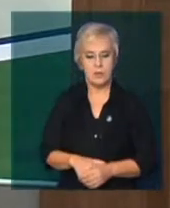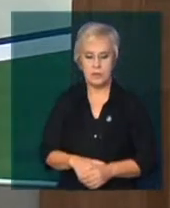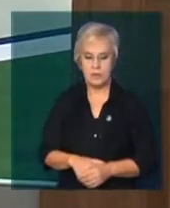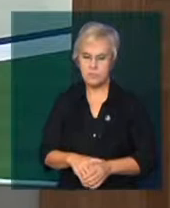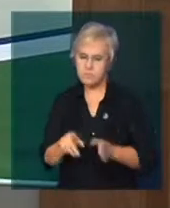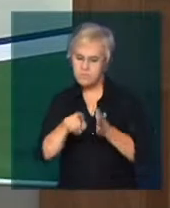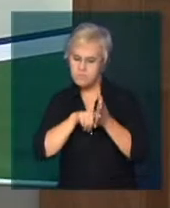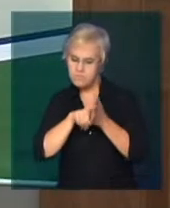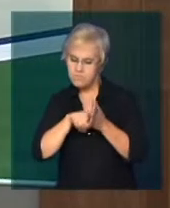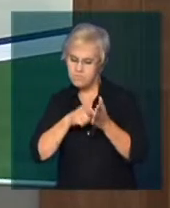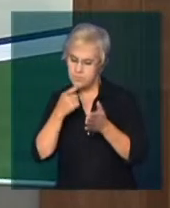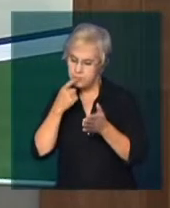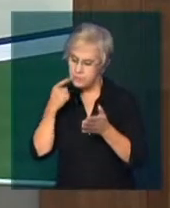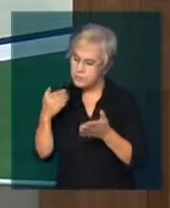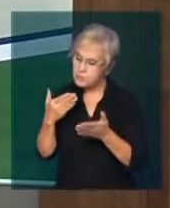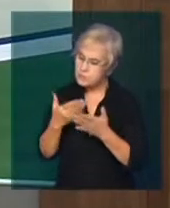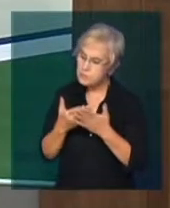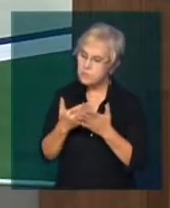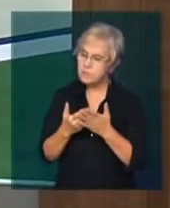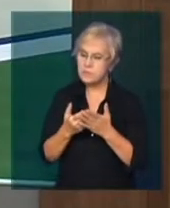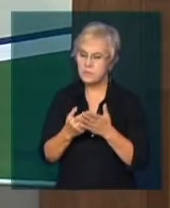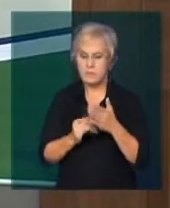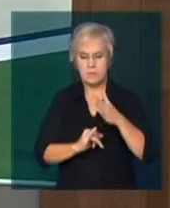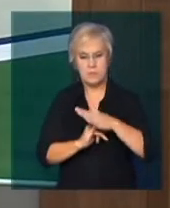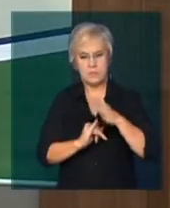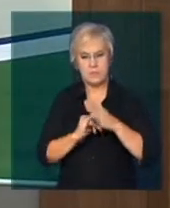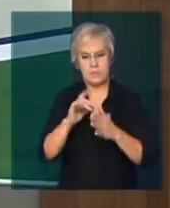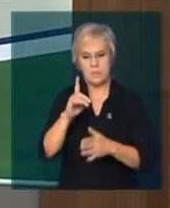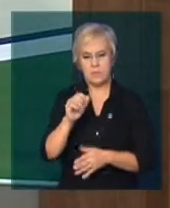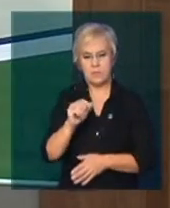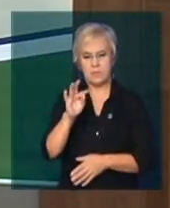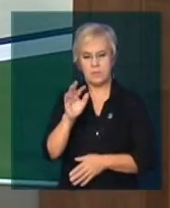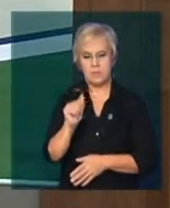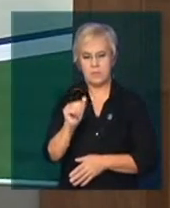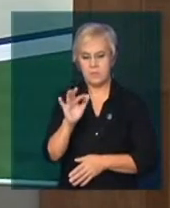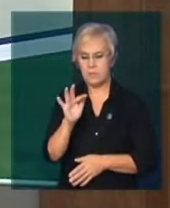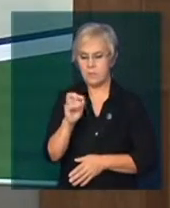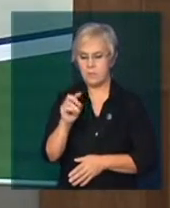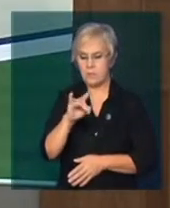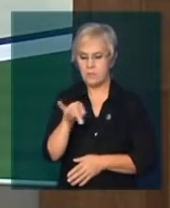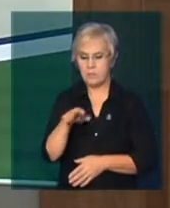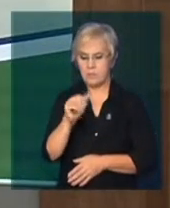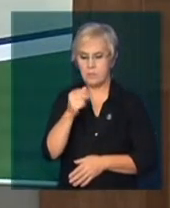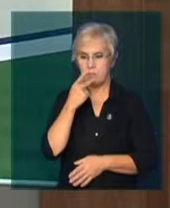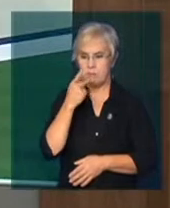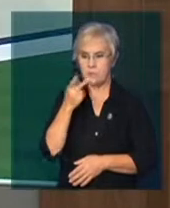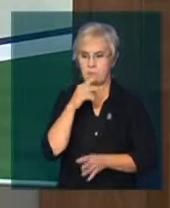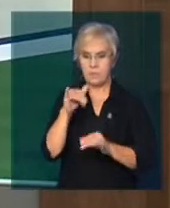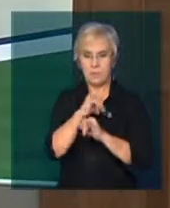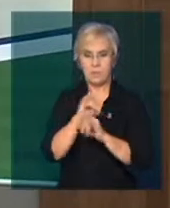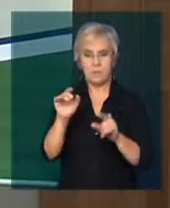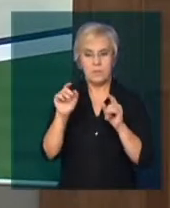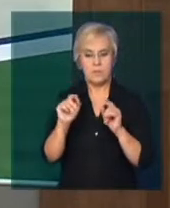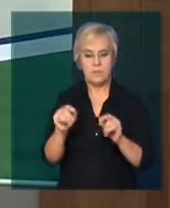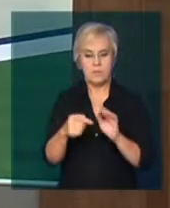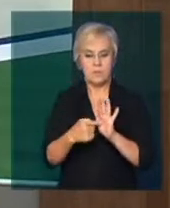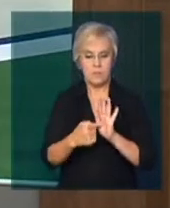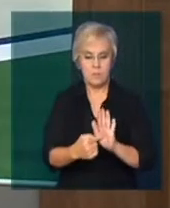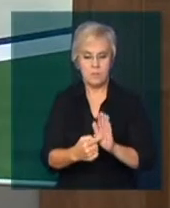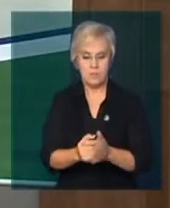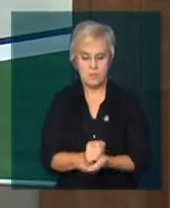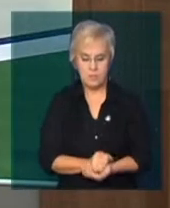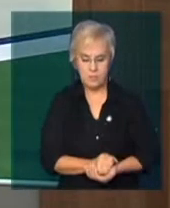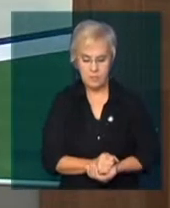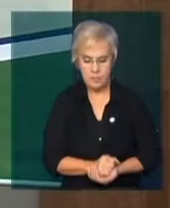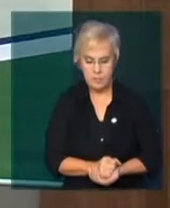Pesquisa mais recente feita pelo Instituto Datafolha, um dos institutos mais acreditados do Brasil, indica que